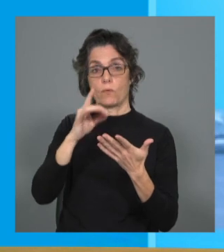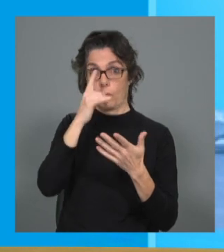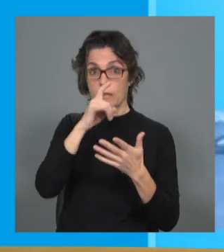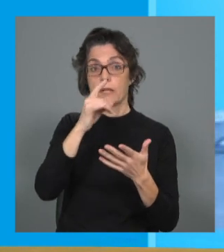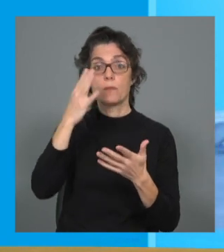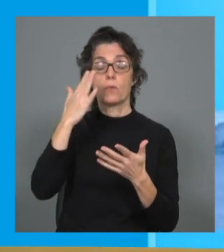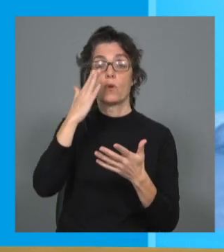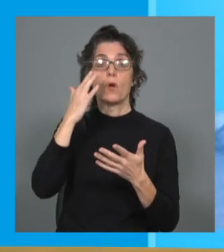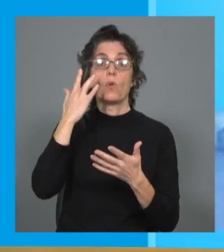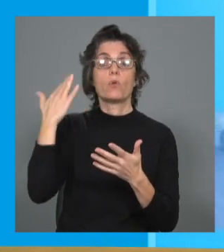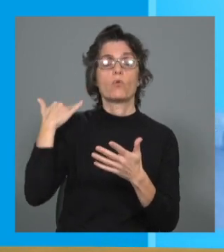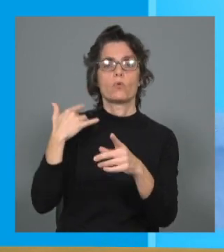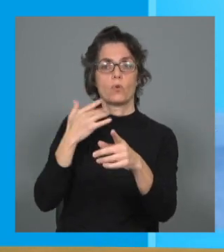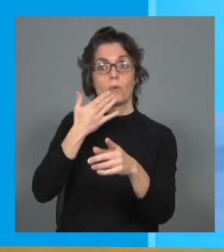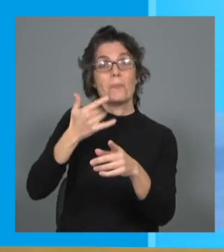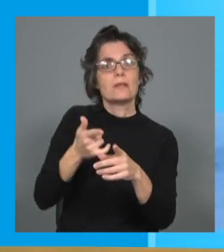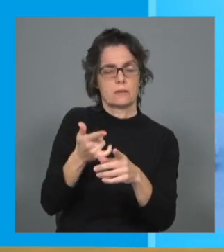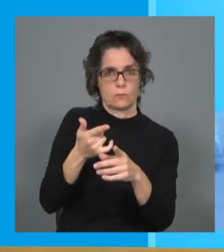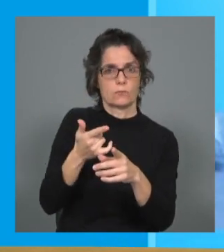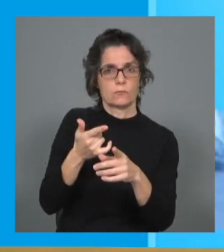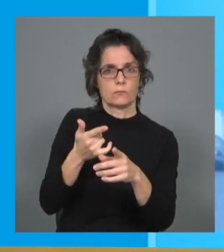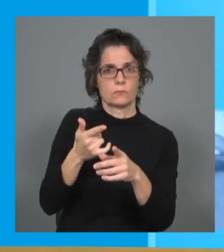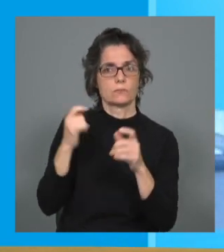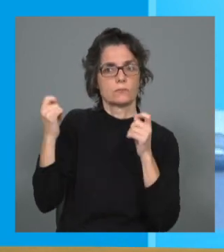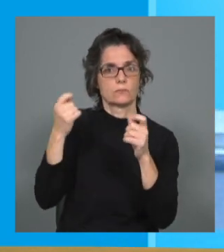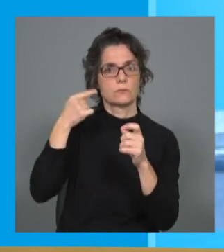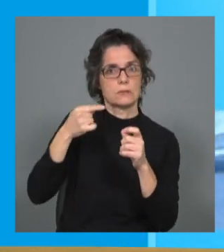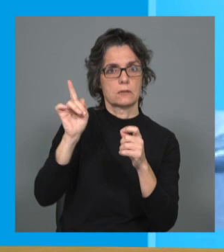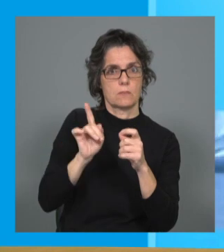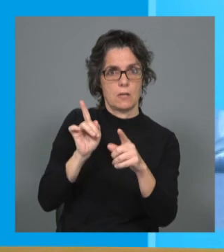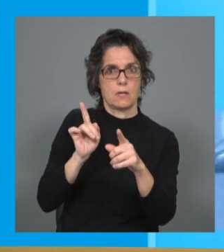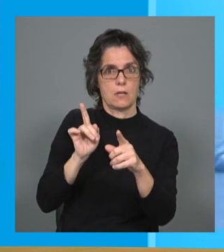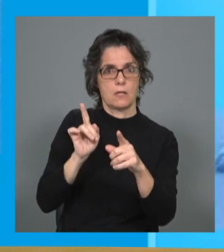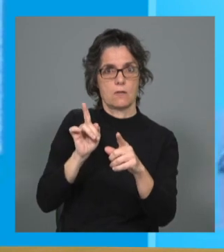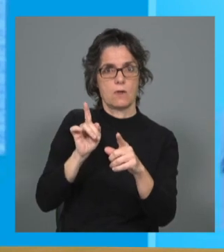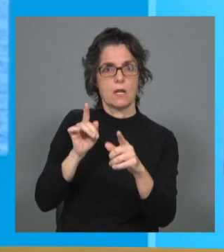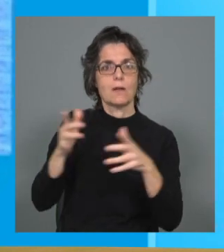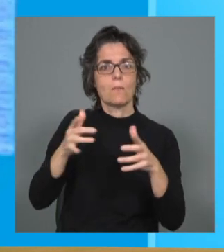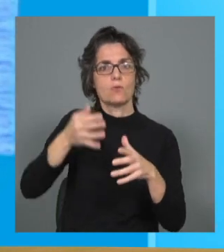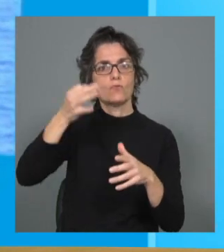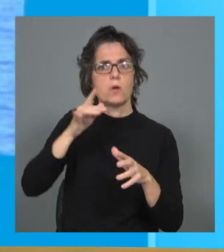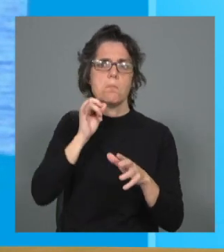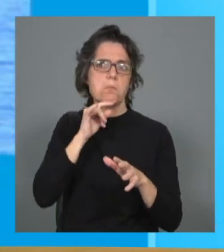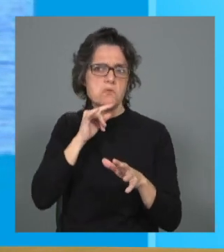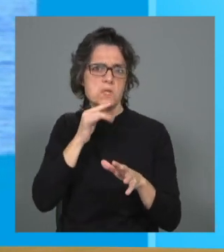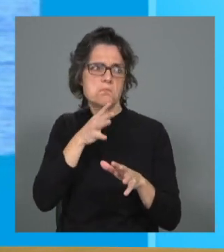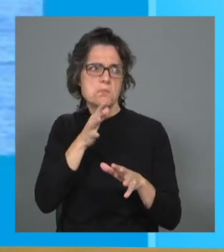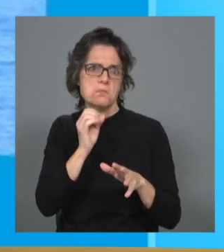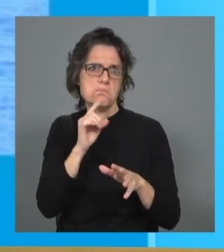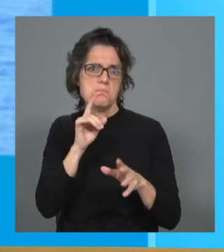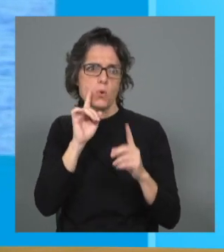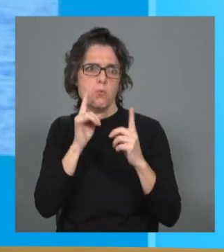aquela inflexão que ele faz. A primeira semana, a maioria absoluta era um cenário possível. O